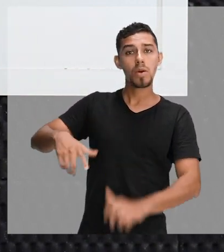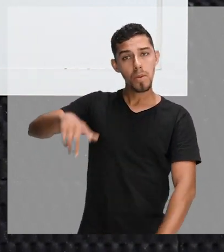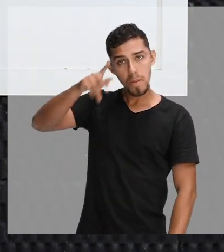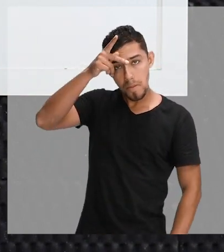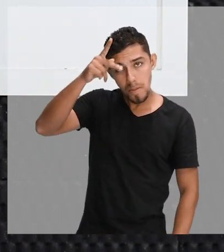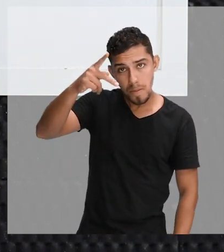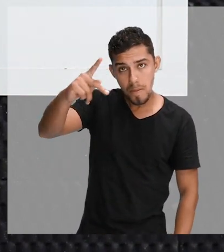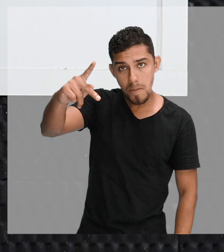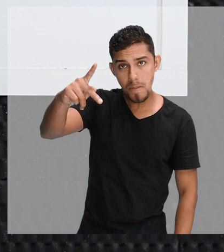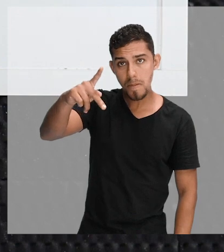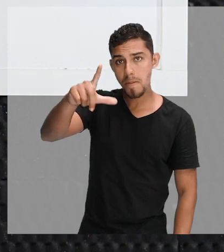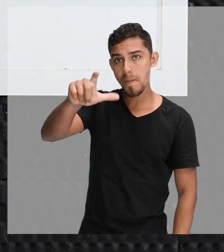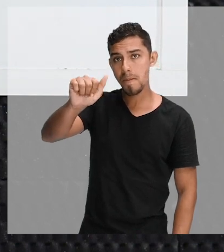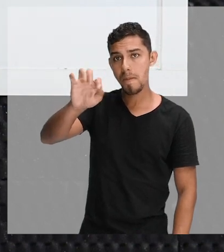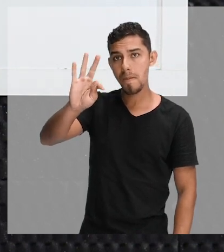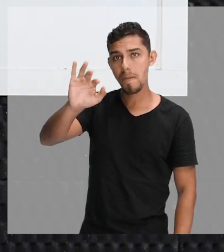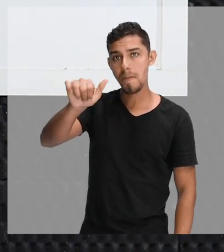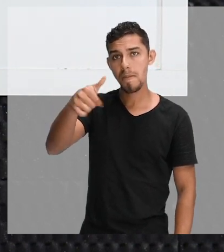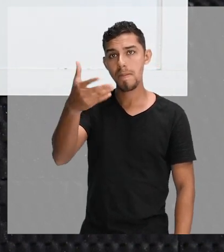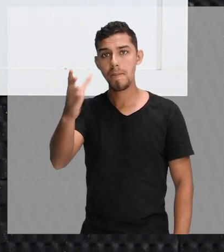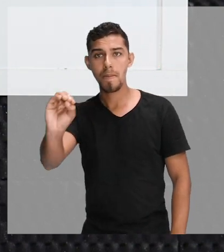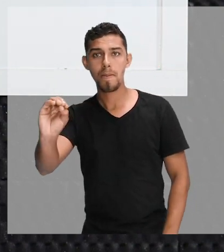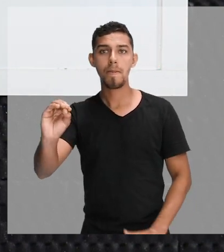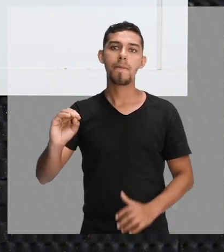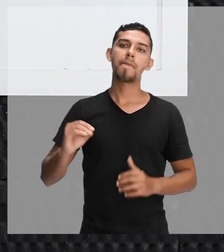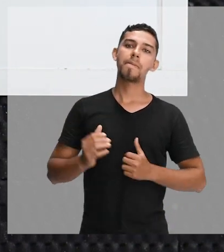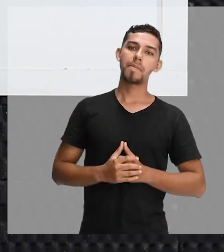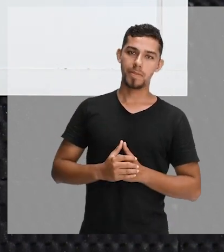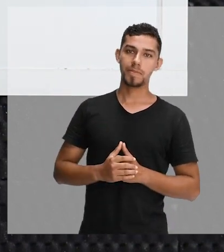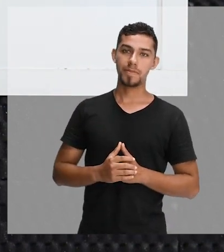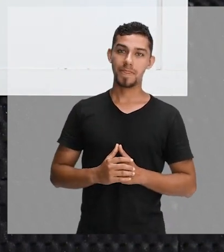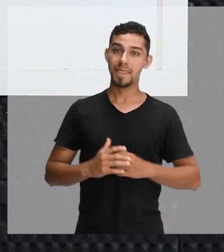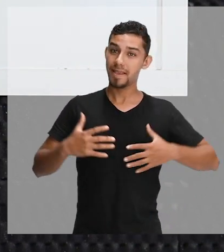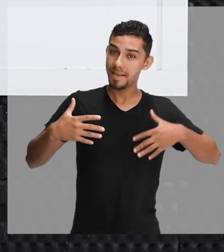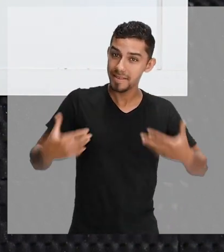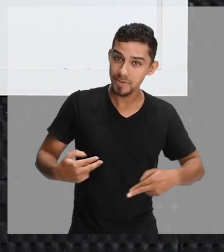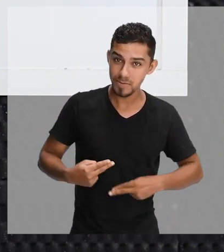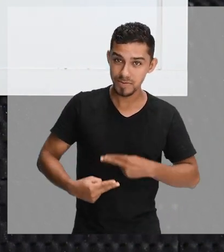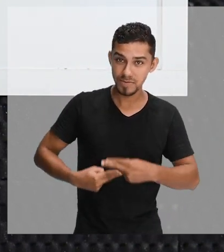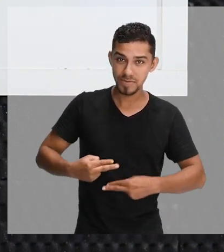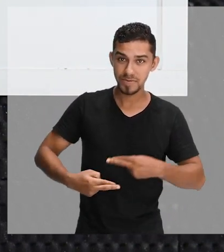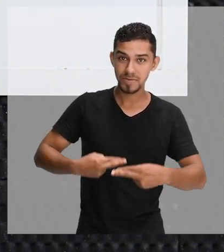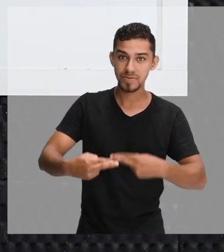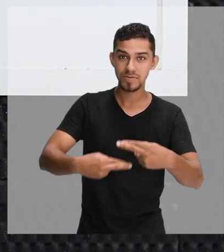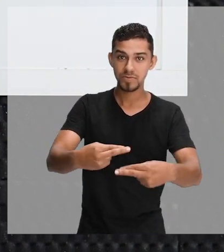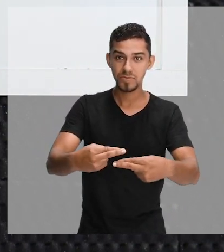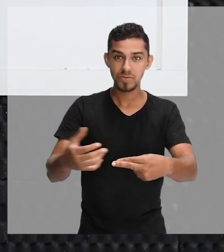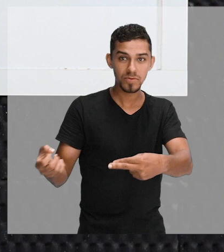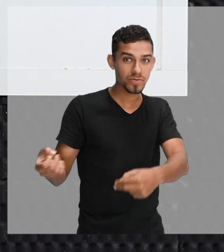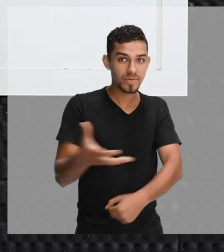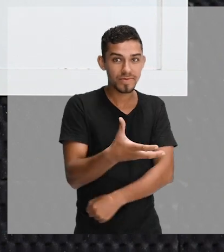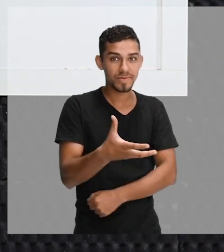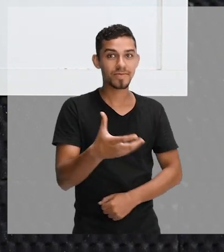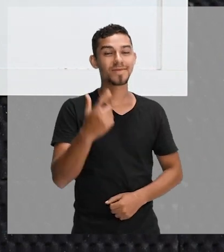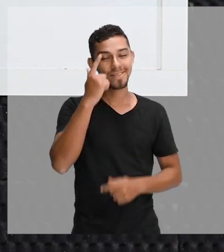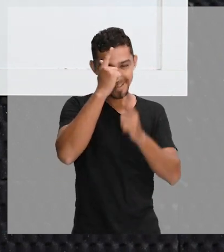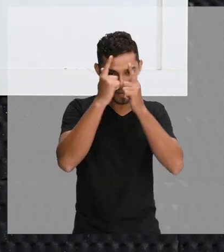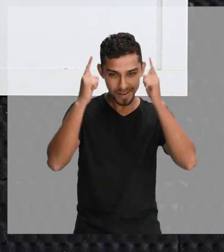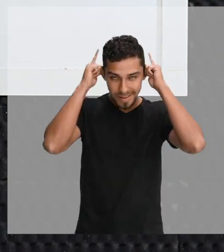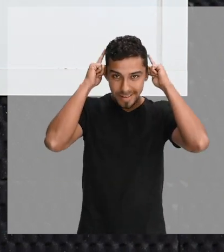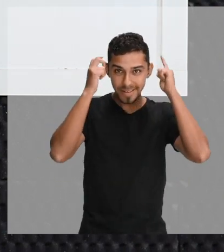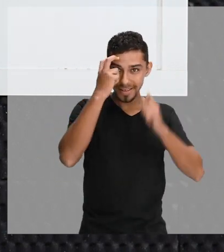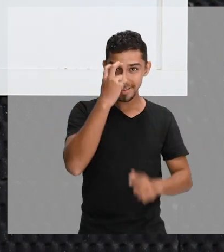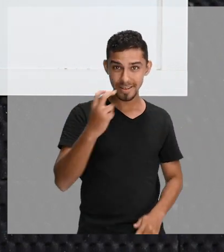neste renascimento baseado nesta cultura grega, olha, mais uma vez, olha a setinha, faz a setinha aí para ti,